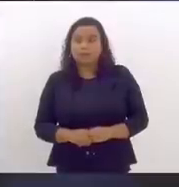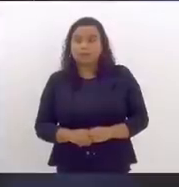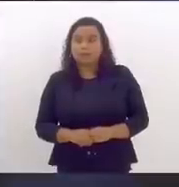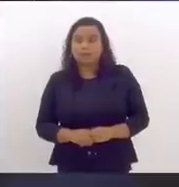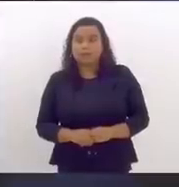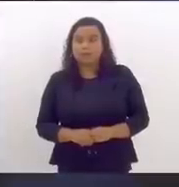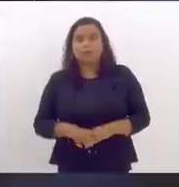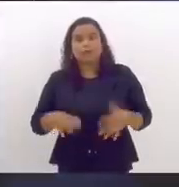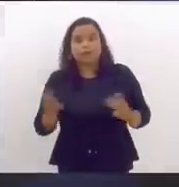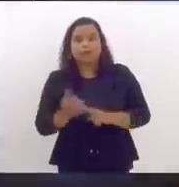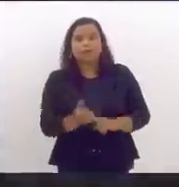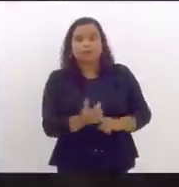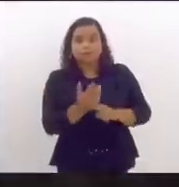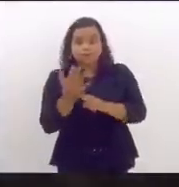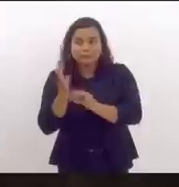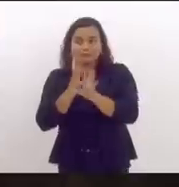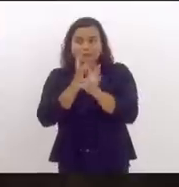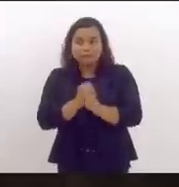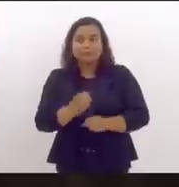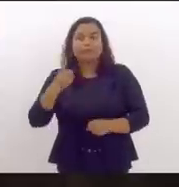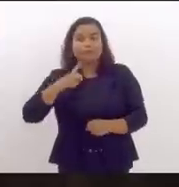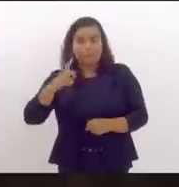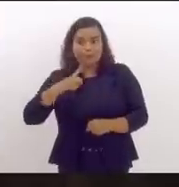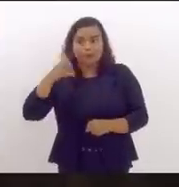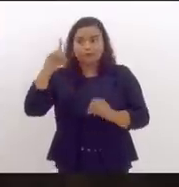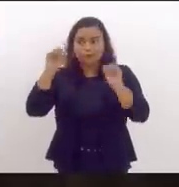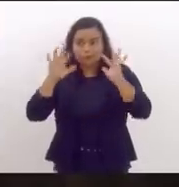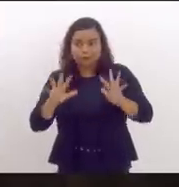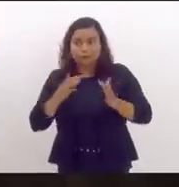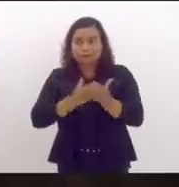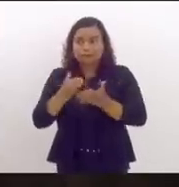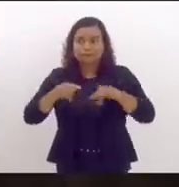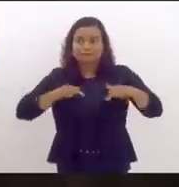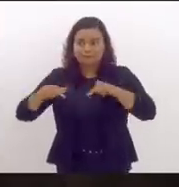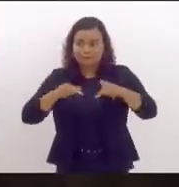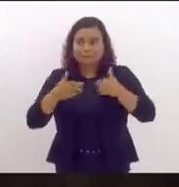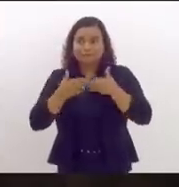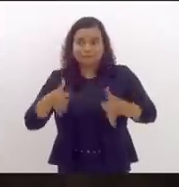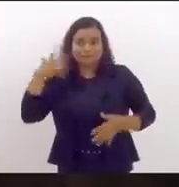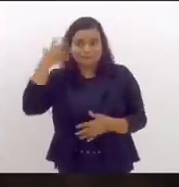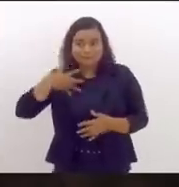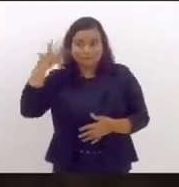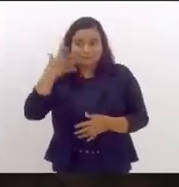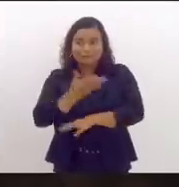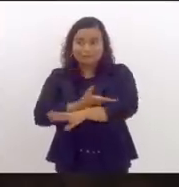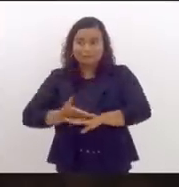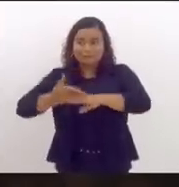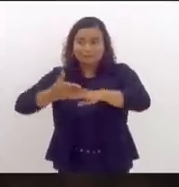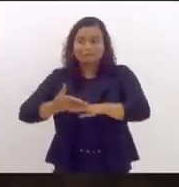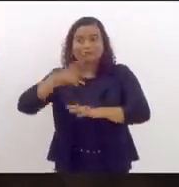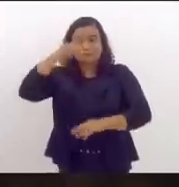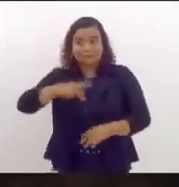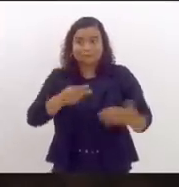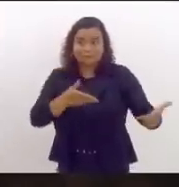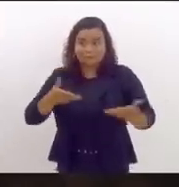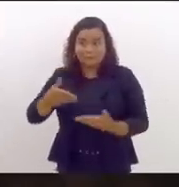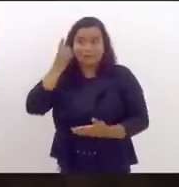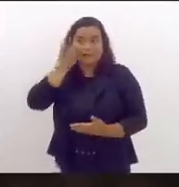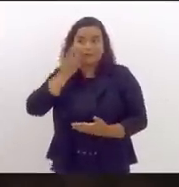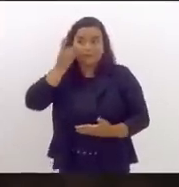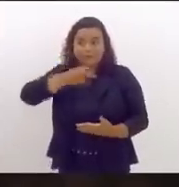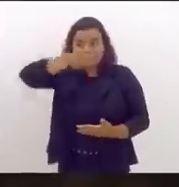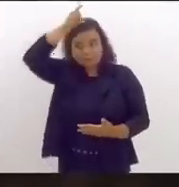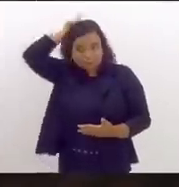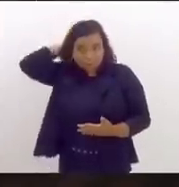havendo número legal e sobre a proteção de Deus iniciamos nosso trabalho está aberto a sessão a presidência é convida nova